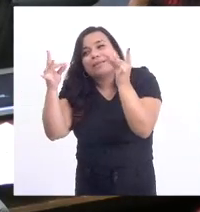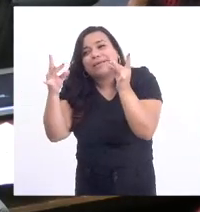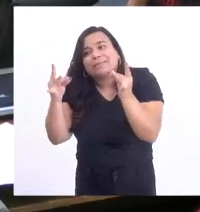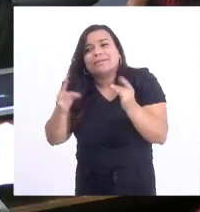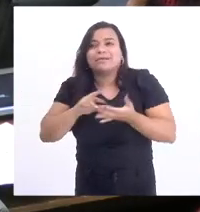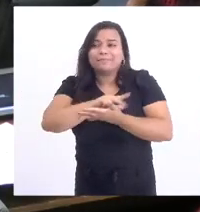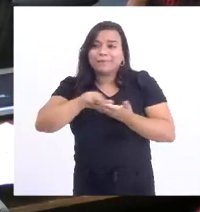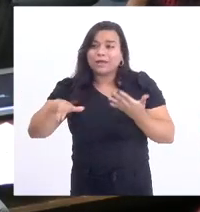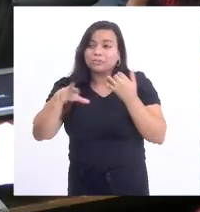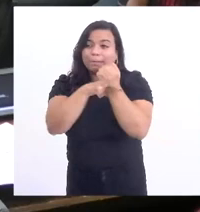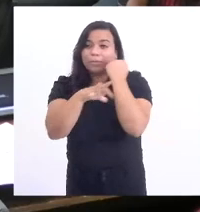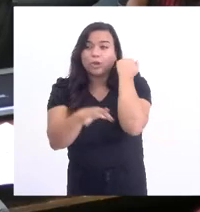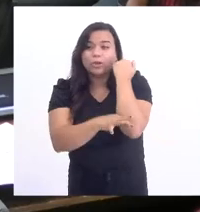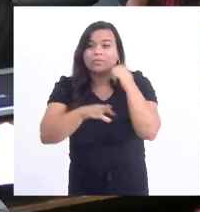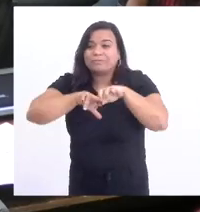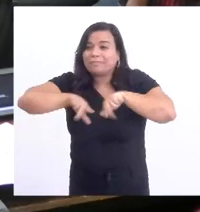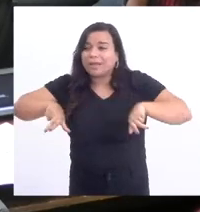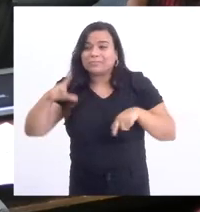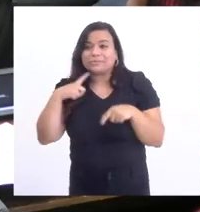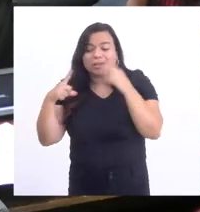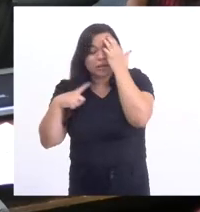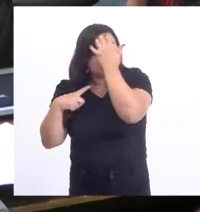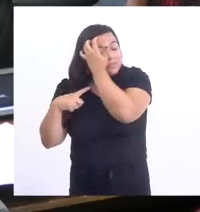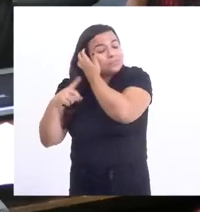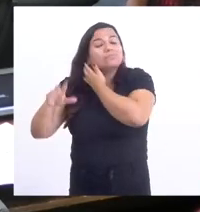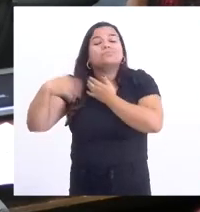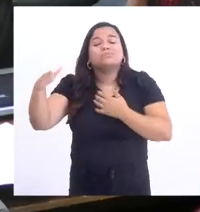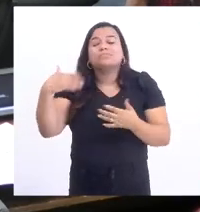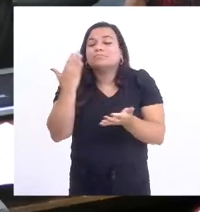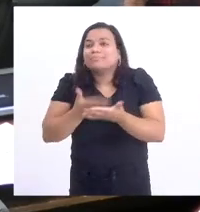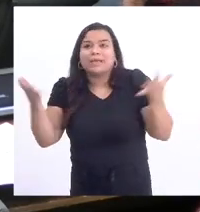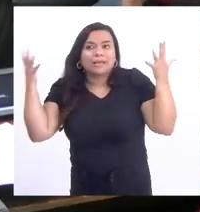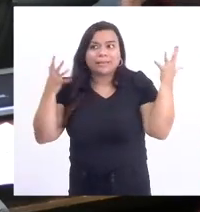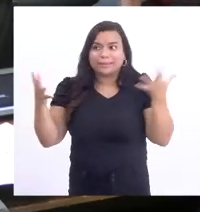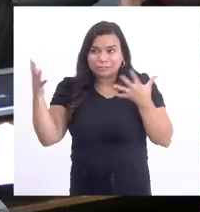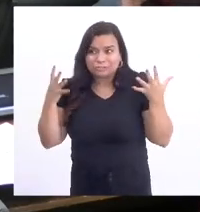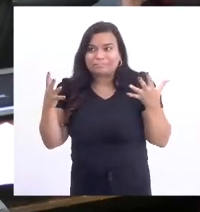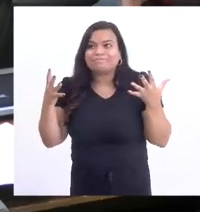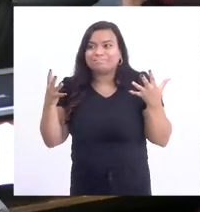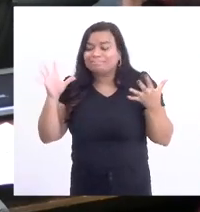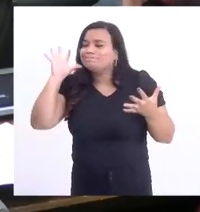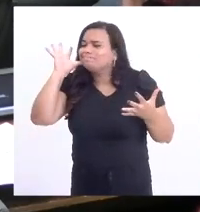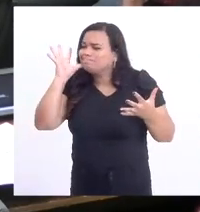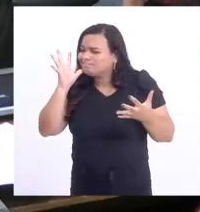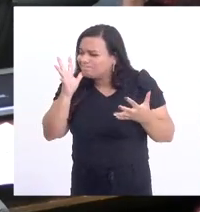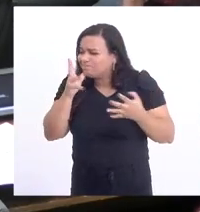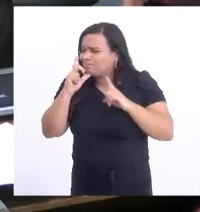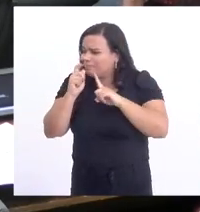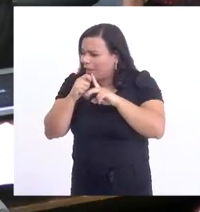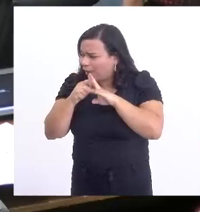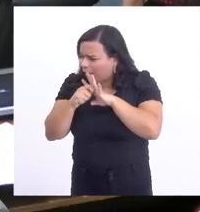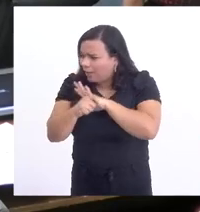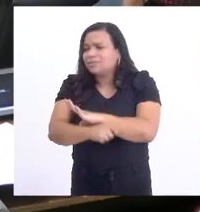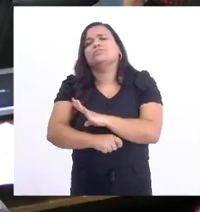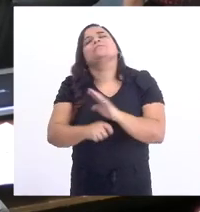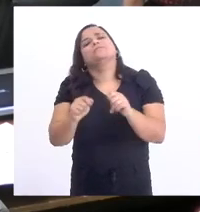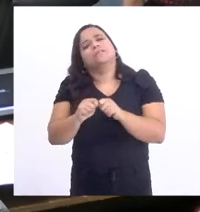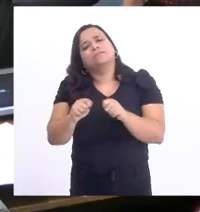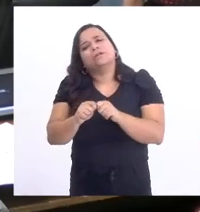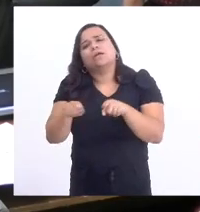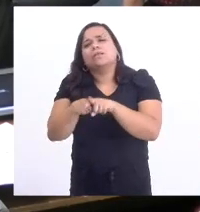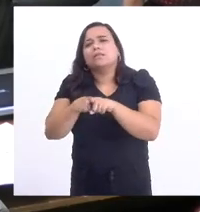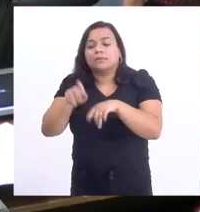tão burocratizada, que se perdia meses para fazer. E os próprios